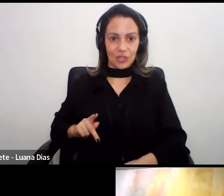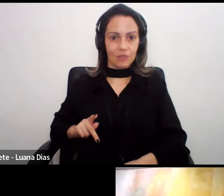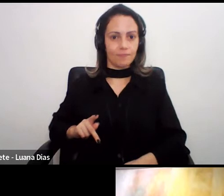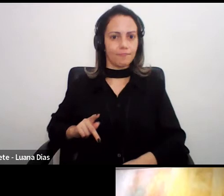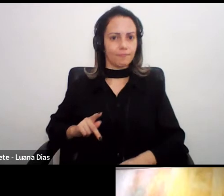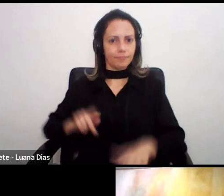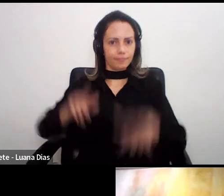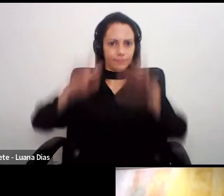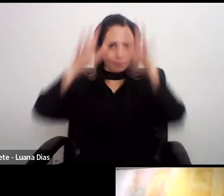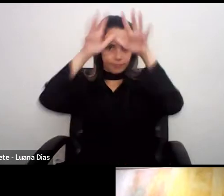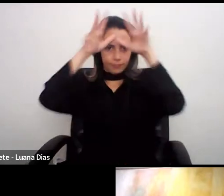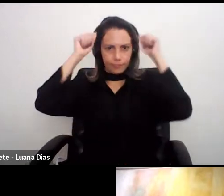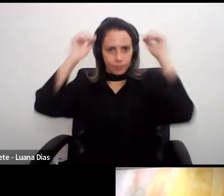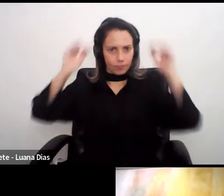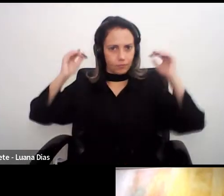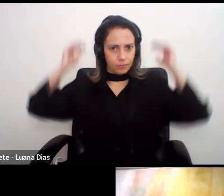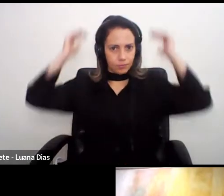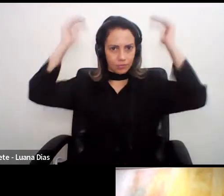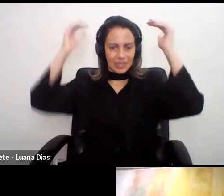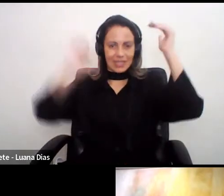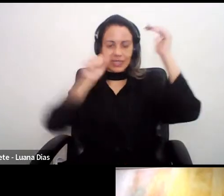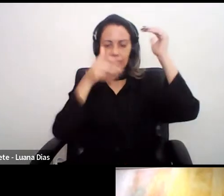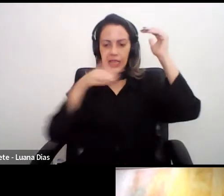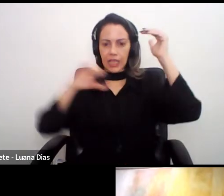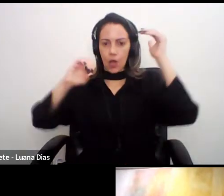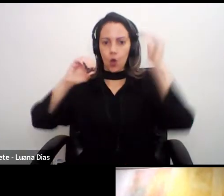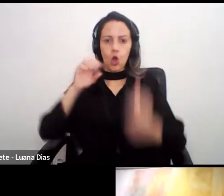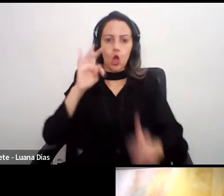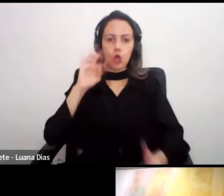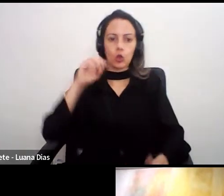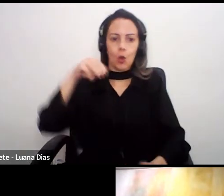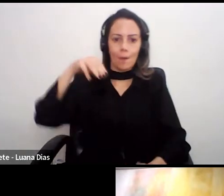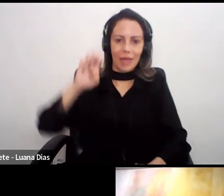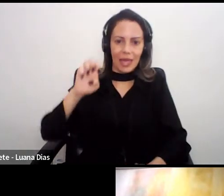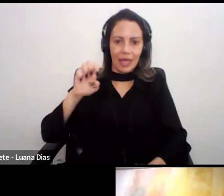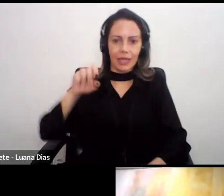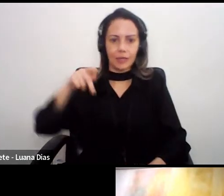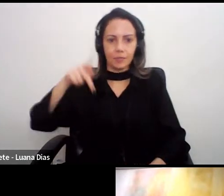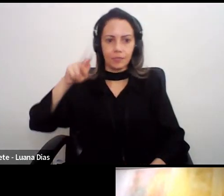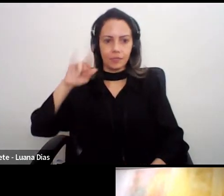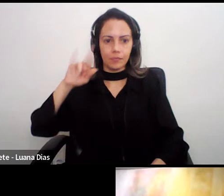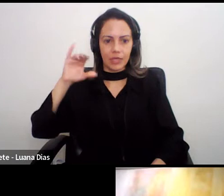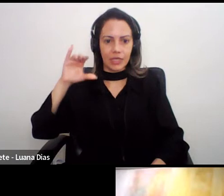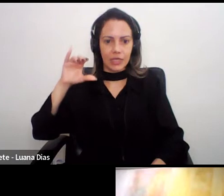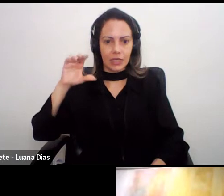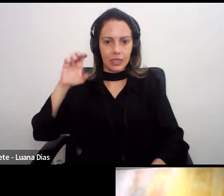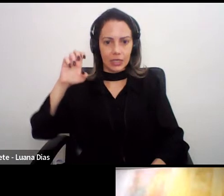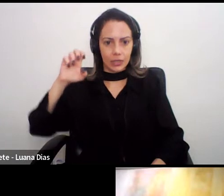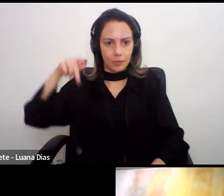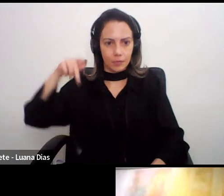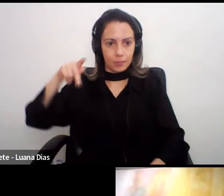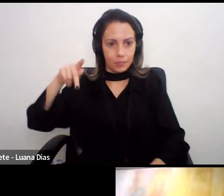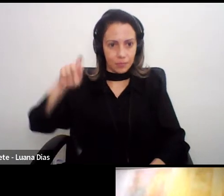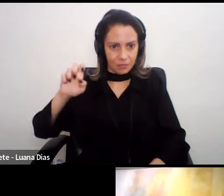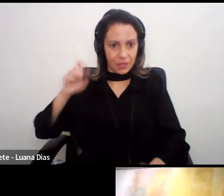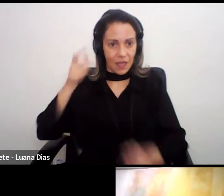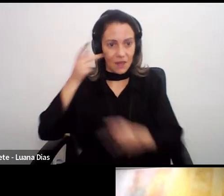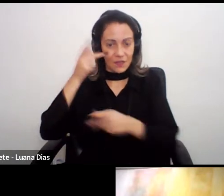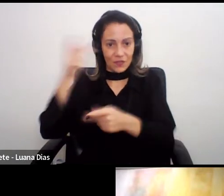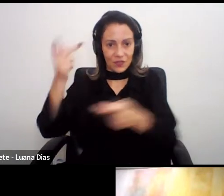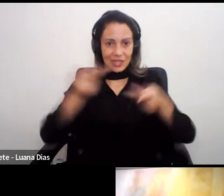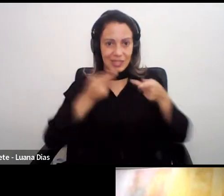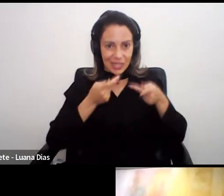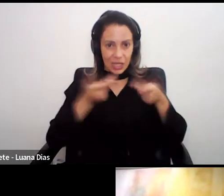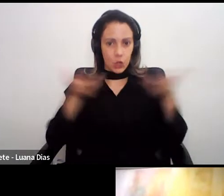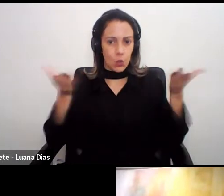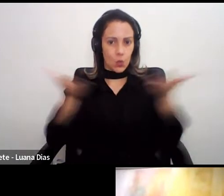de São Tomé e Príncipe, Dr. Manuel Cravide, que está nos visitando justamente como uma